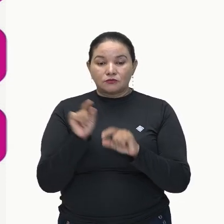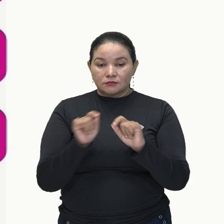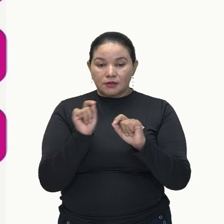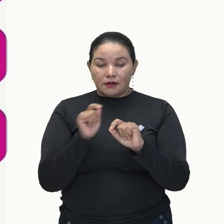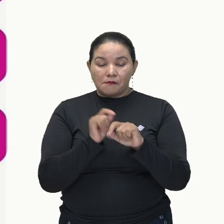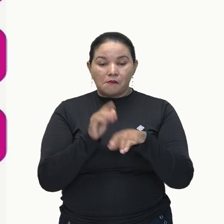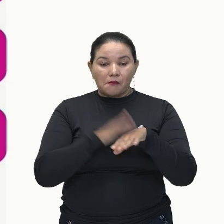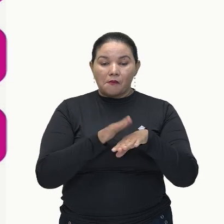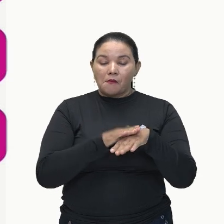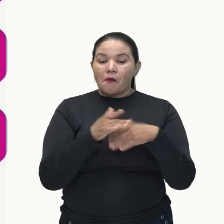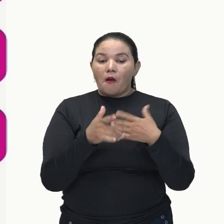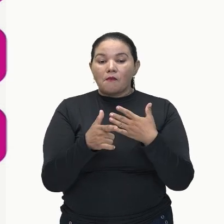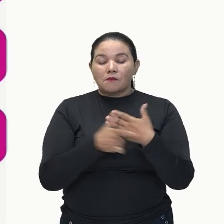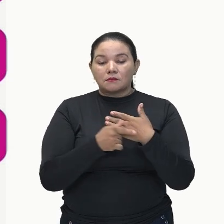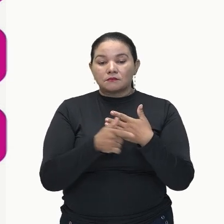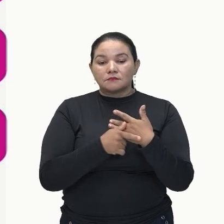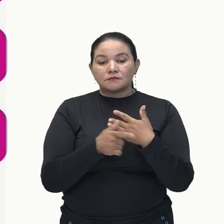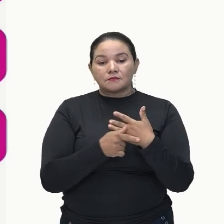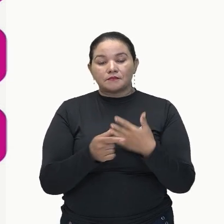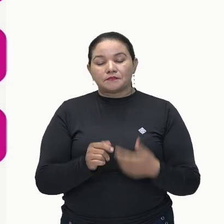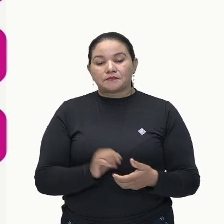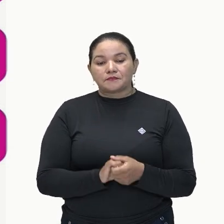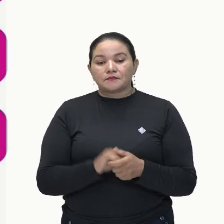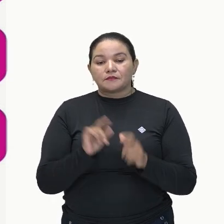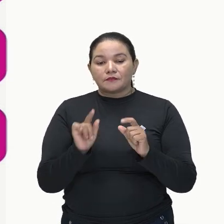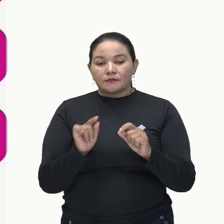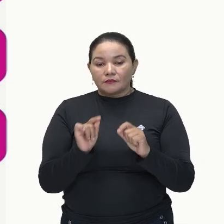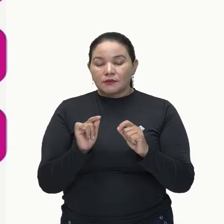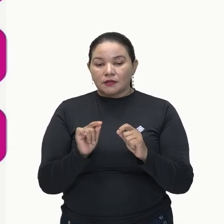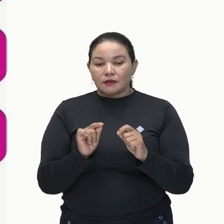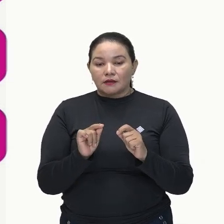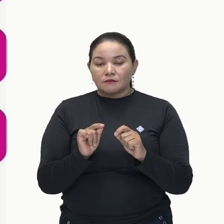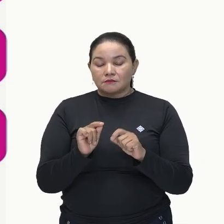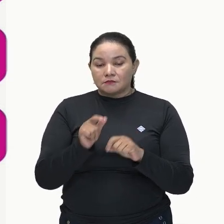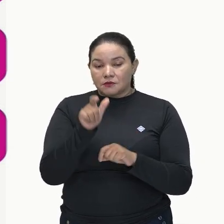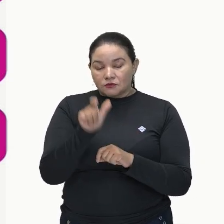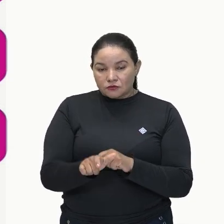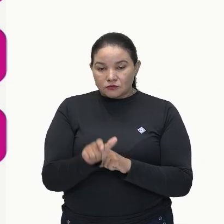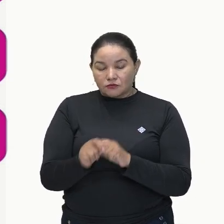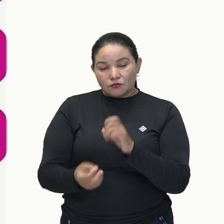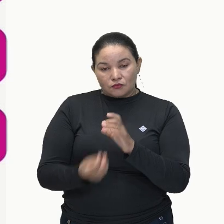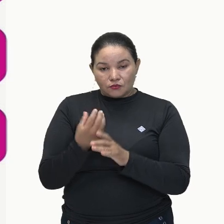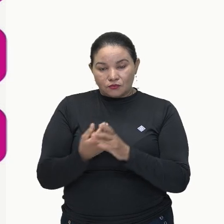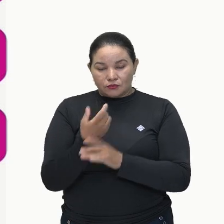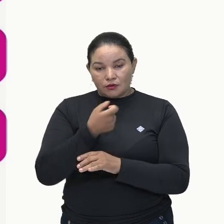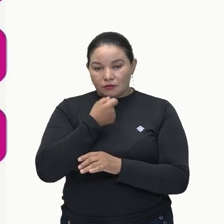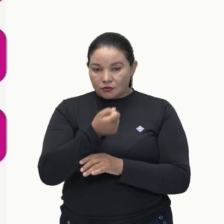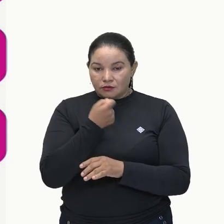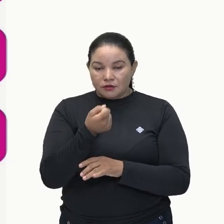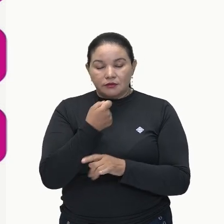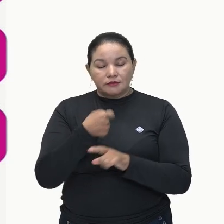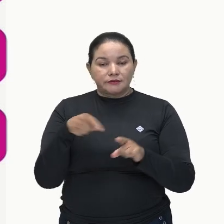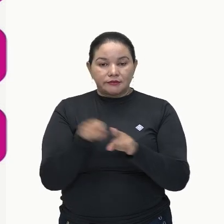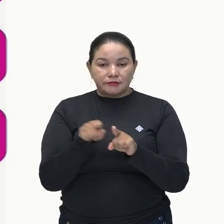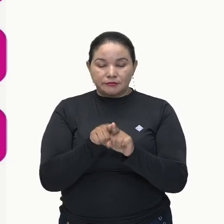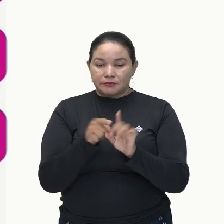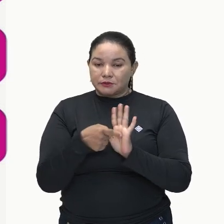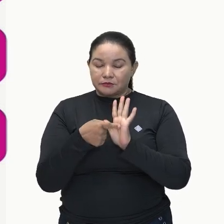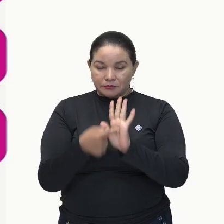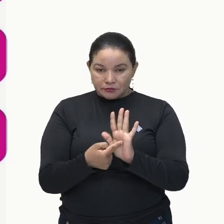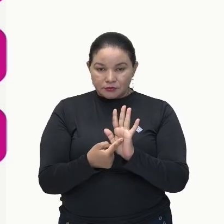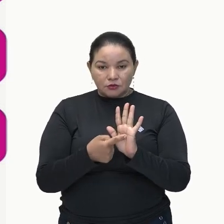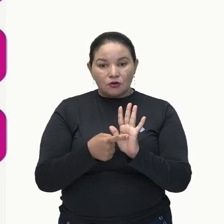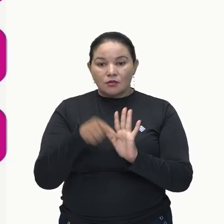identificada. O repórter, o jornalista, a pessoa que produziu a reportagem vai estar ali identificada, vai